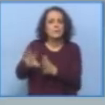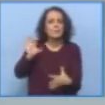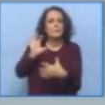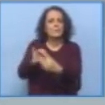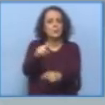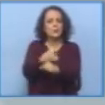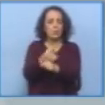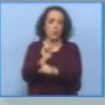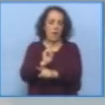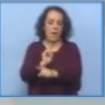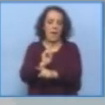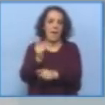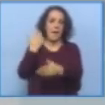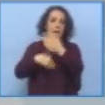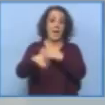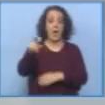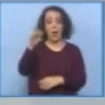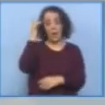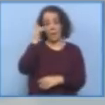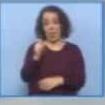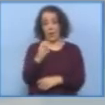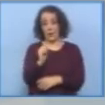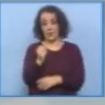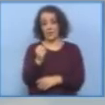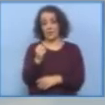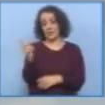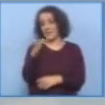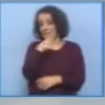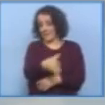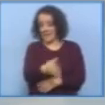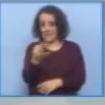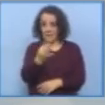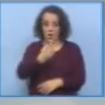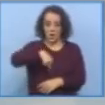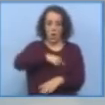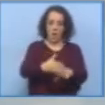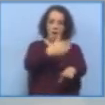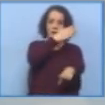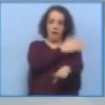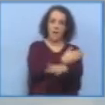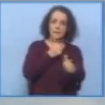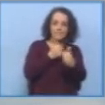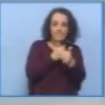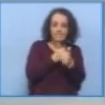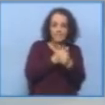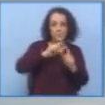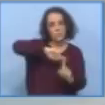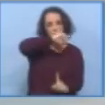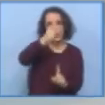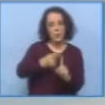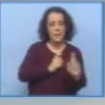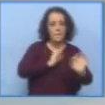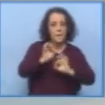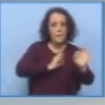houve prioridades e, como diz o Padre Luís Alberto, o facto de se fazer um acompanhamento e uma preparação ao longo do ano, havia